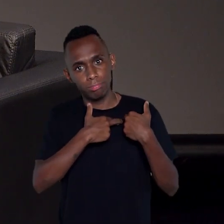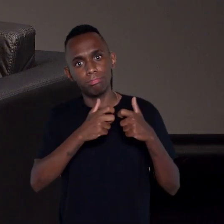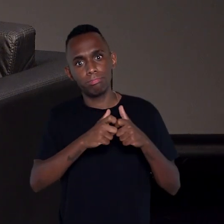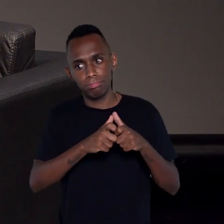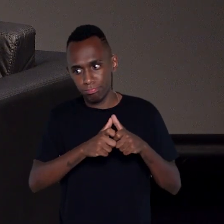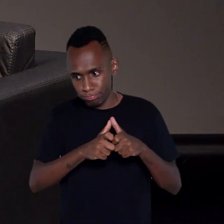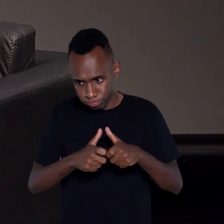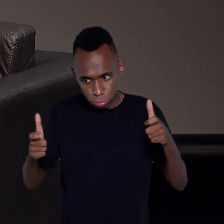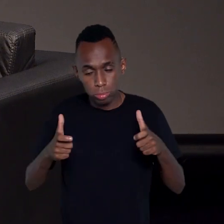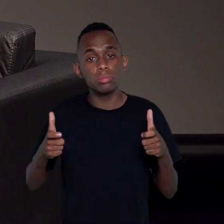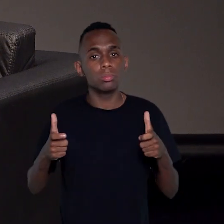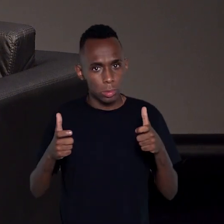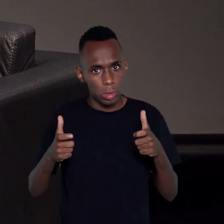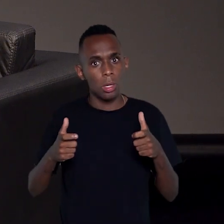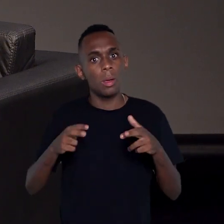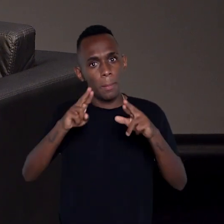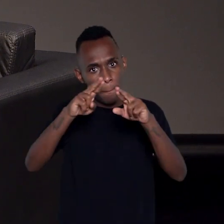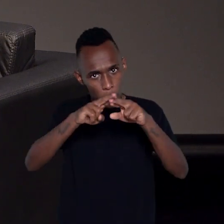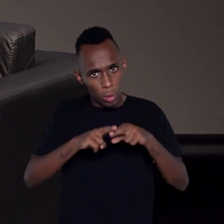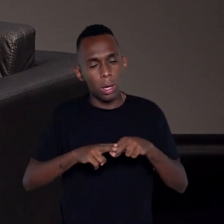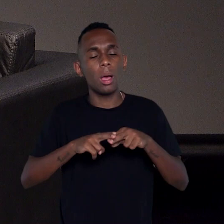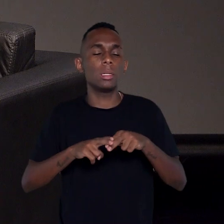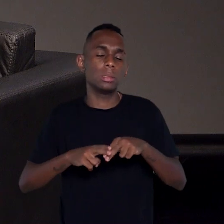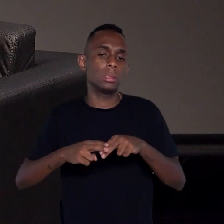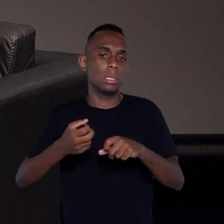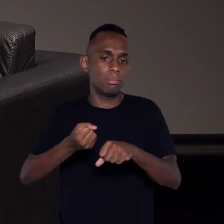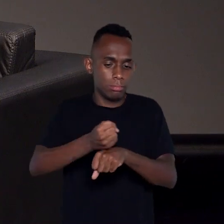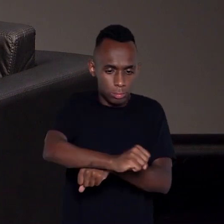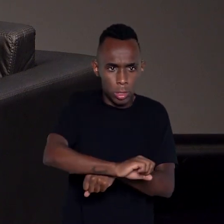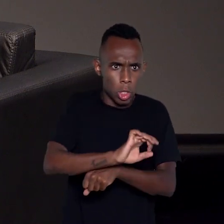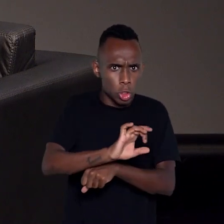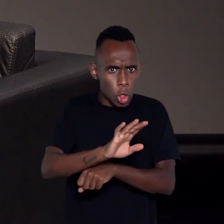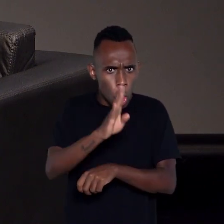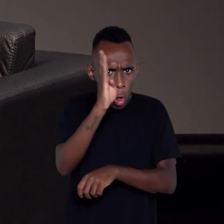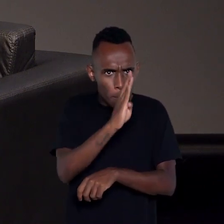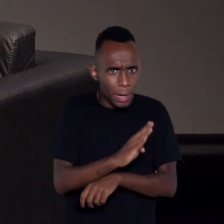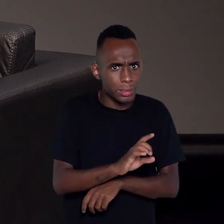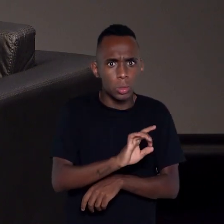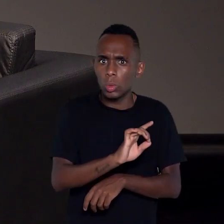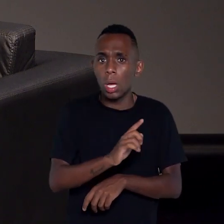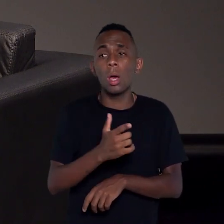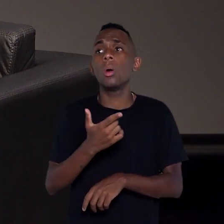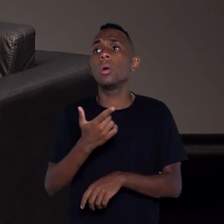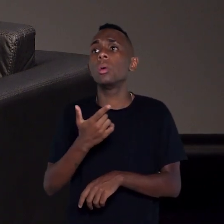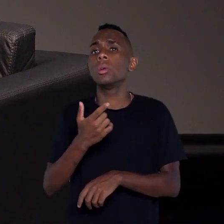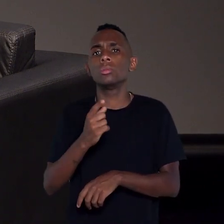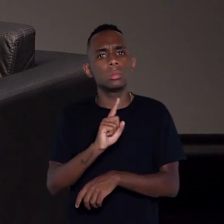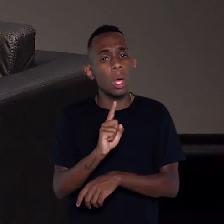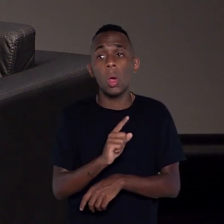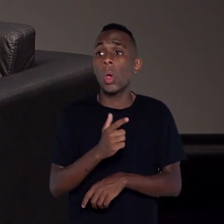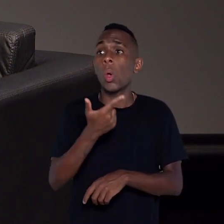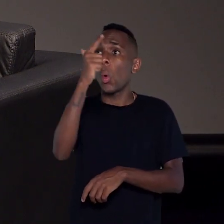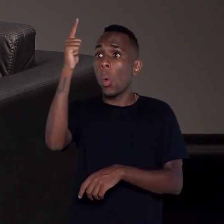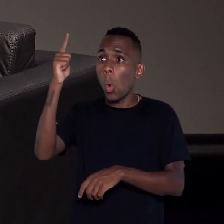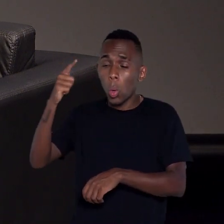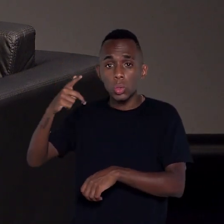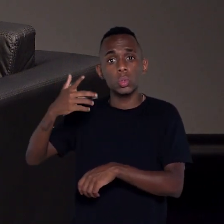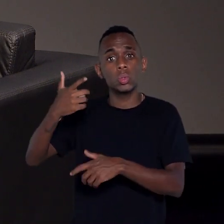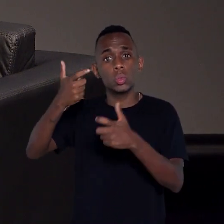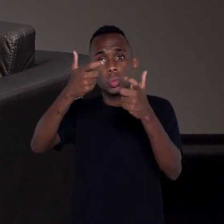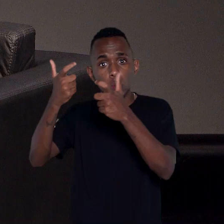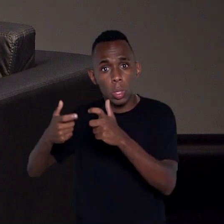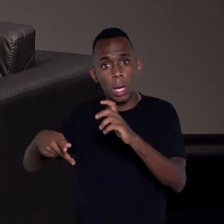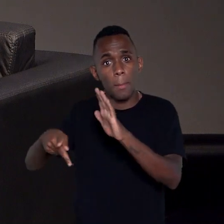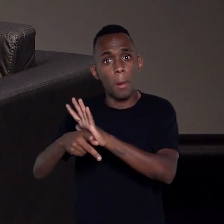responsabilidade com a escravidão, não só no Brasil, em muitas partes do mundo. E porque uma história